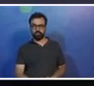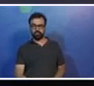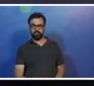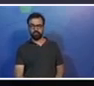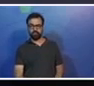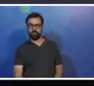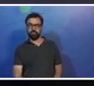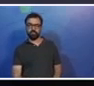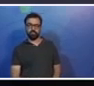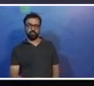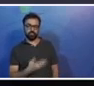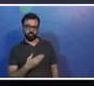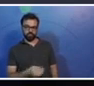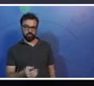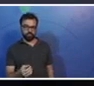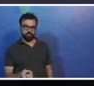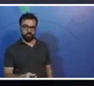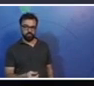antissocial com i,